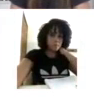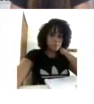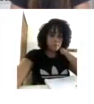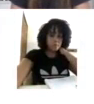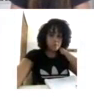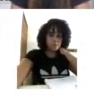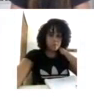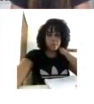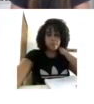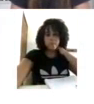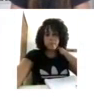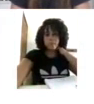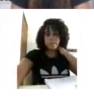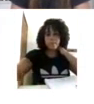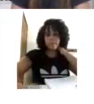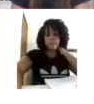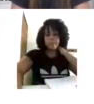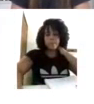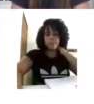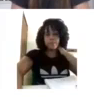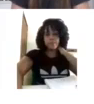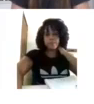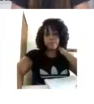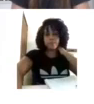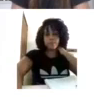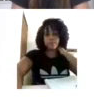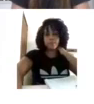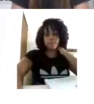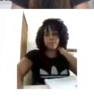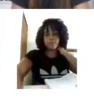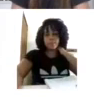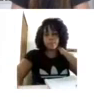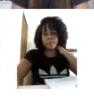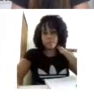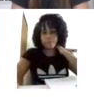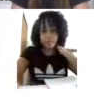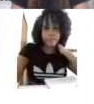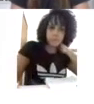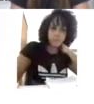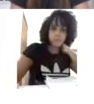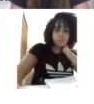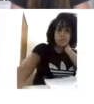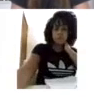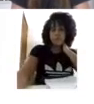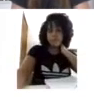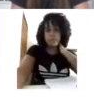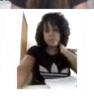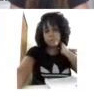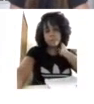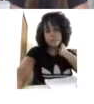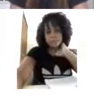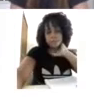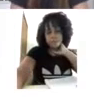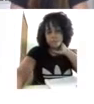supervisora, né? Estou enquanto supervisora do PIBID, multidisciplinar Educação Física e Ciências Naturais. Essa é a minha primeira vez